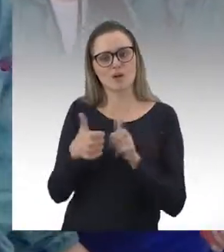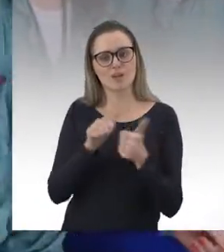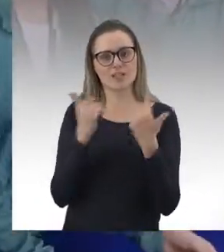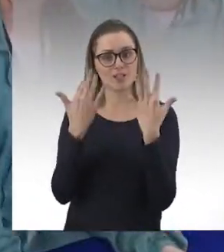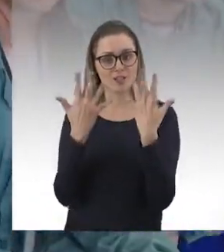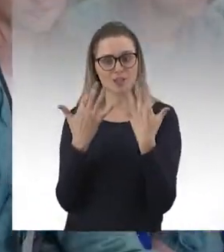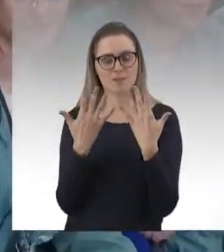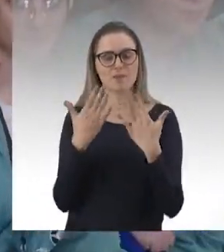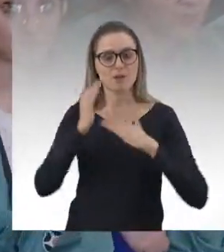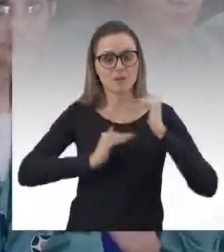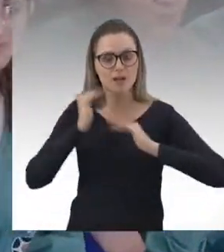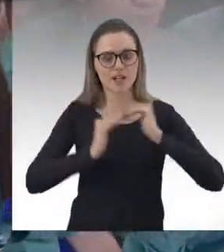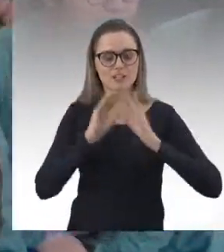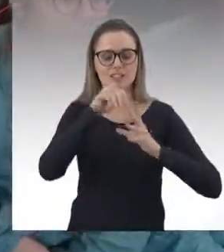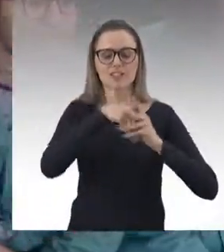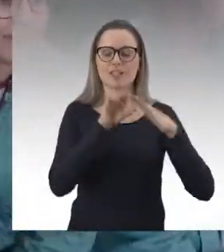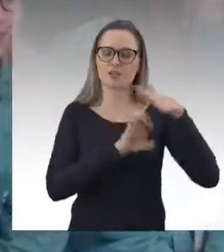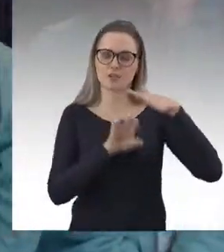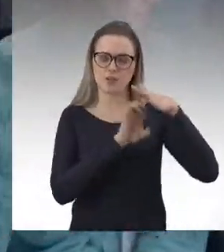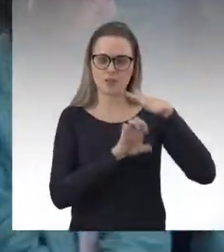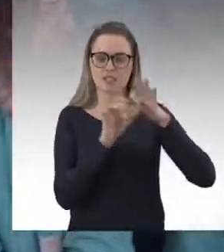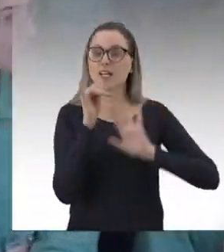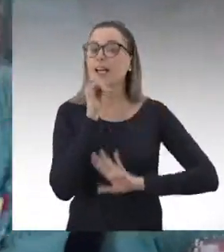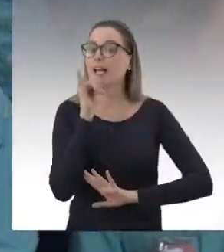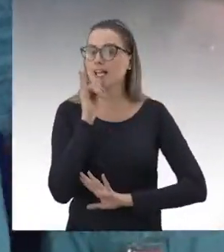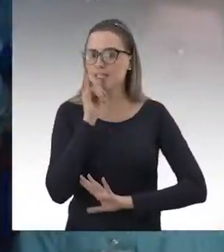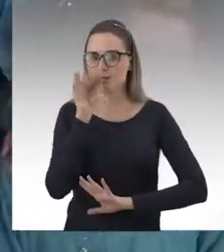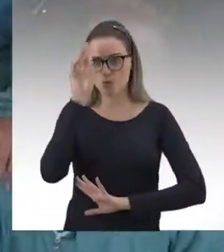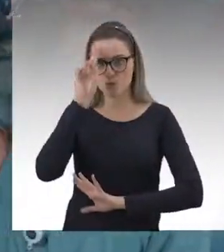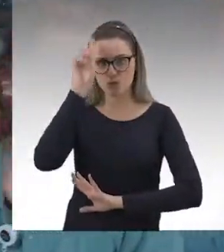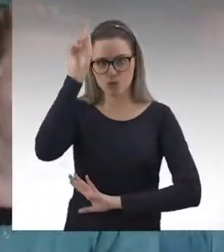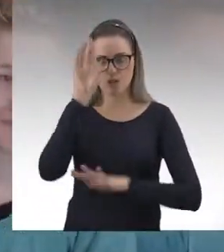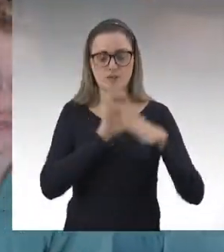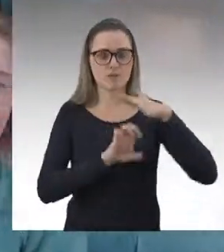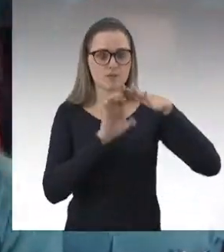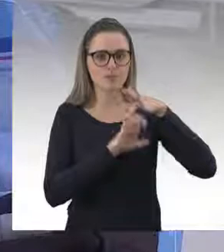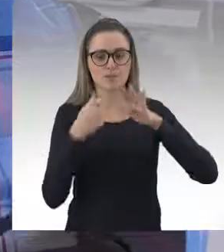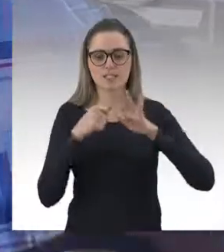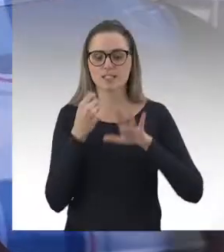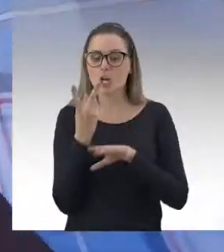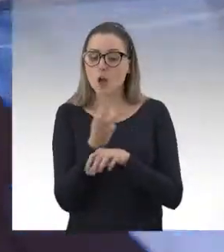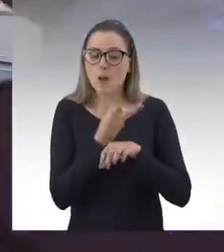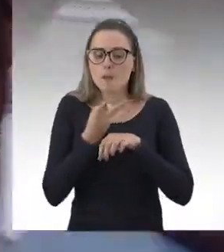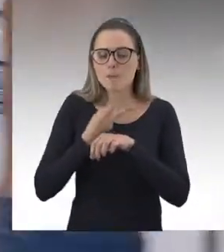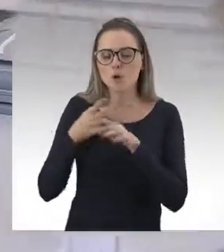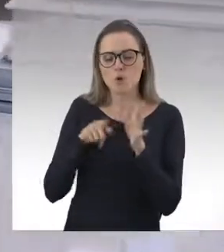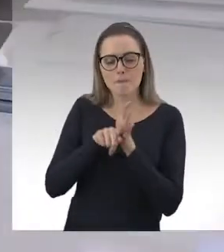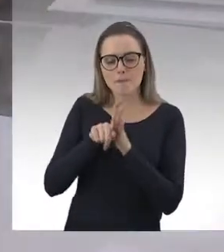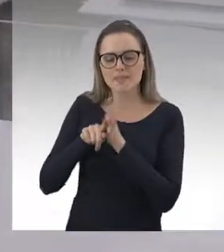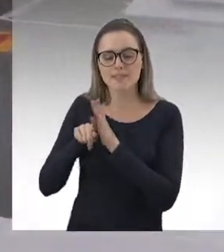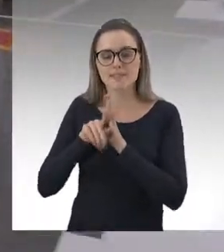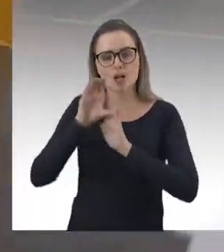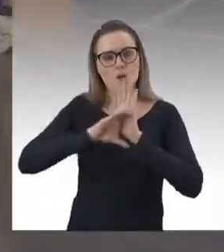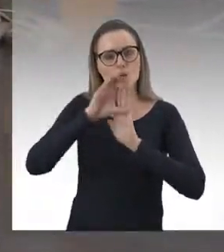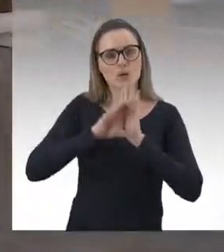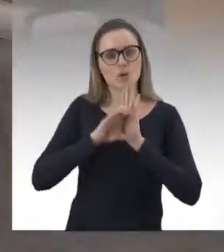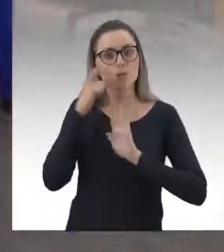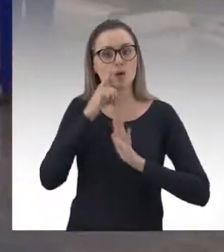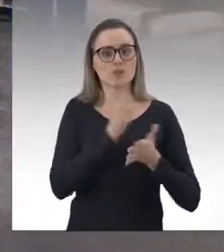própria empresa. Ora, veja bem, um empresário ele vai ter que procurar no mercado pessoas para